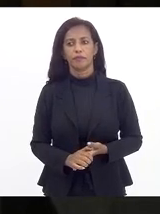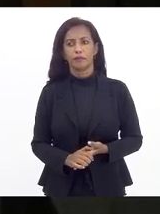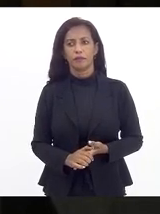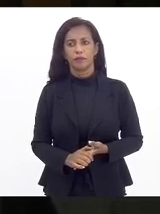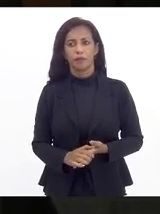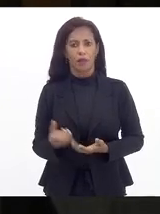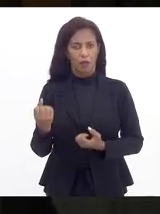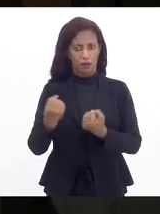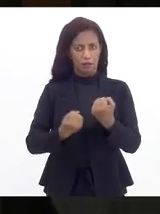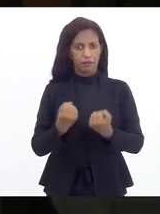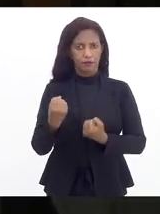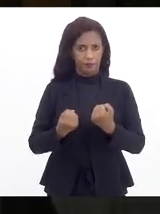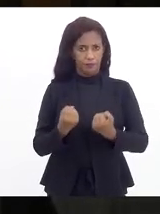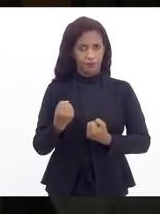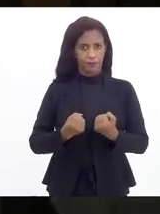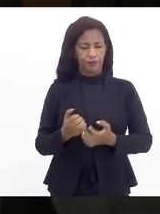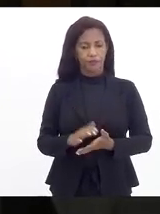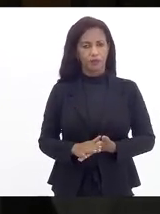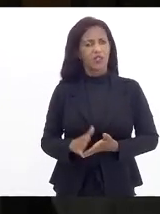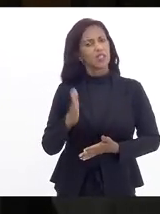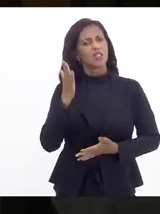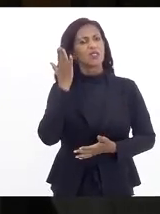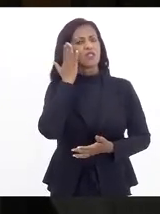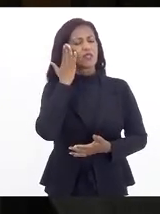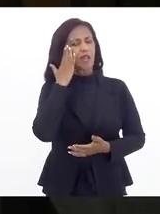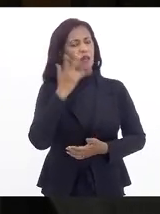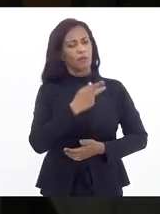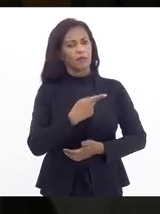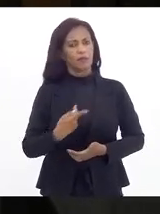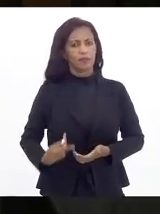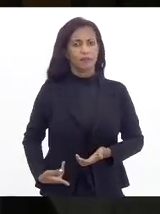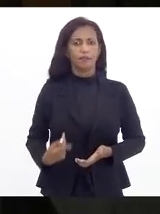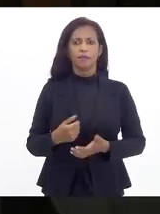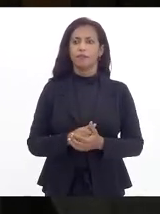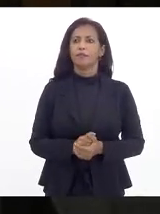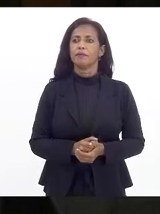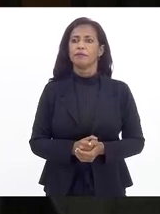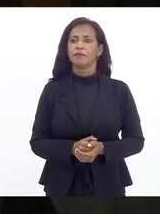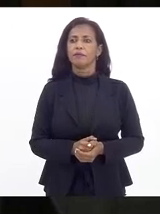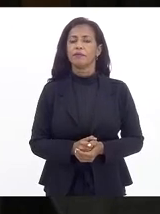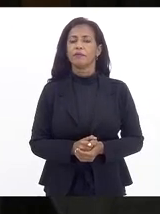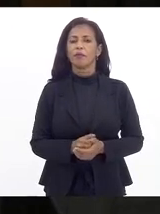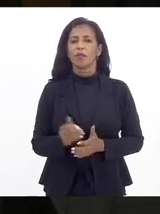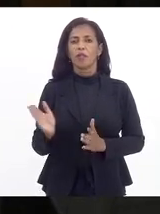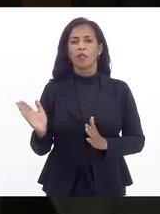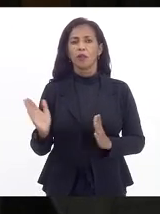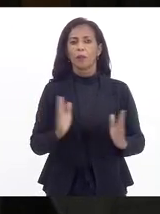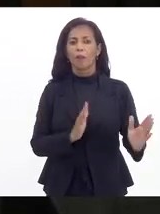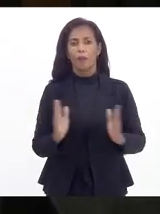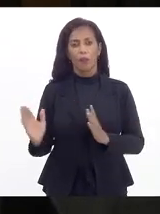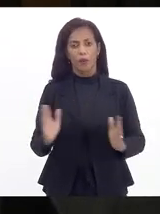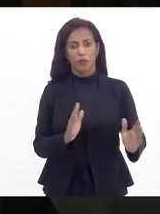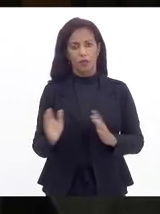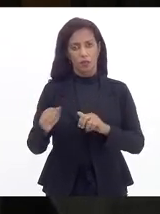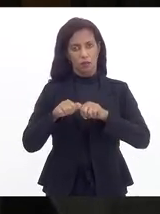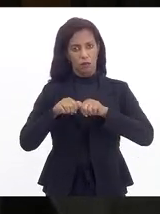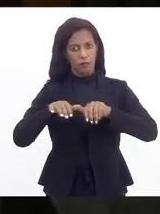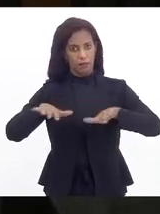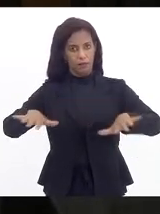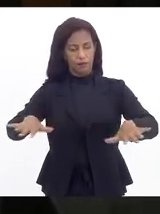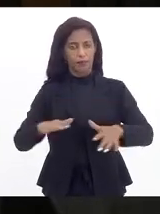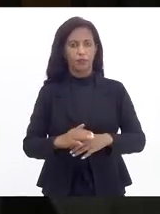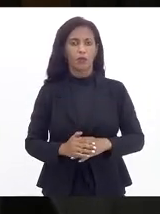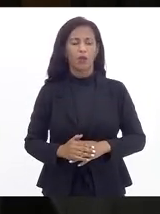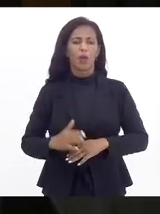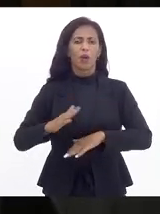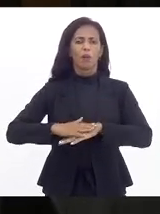ao automóvel. E a gente sabe, presidente, que durante o processo da pandemia, por